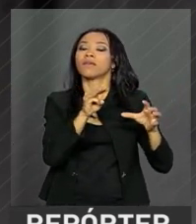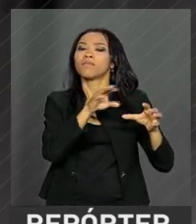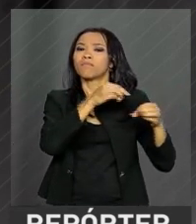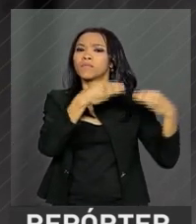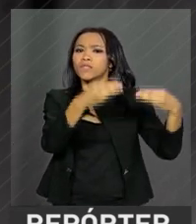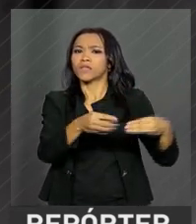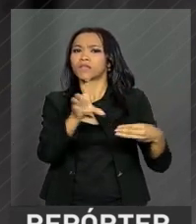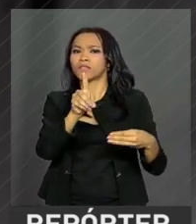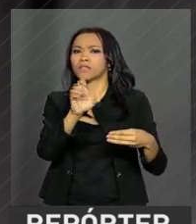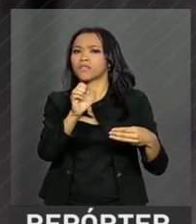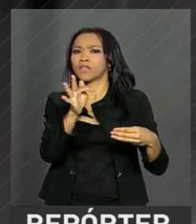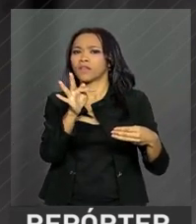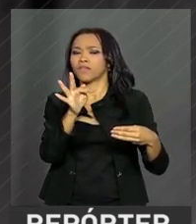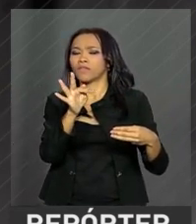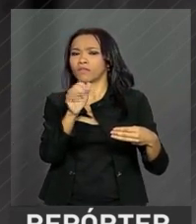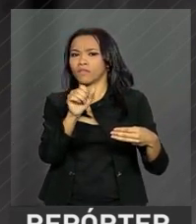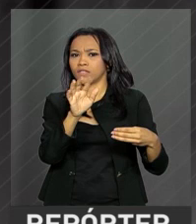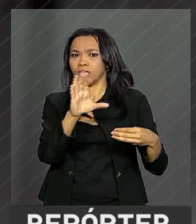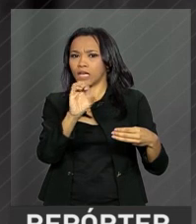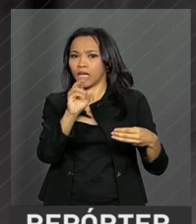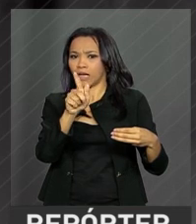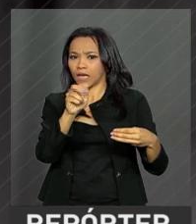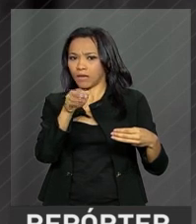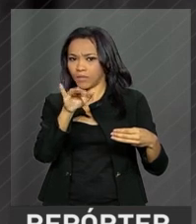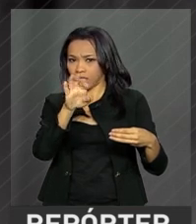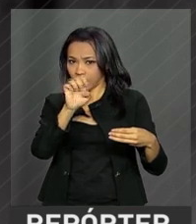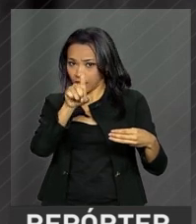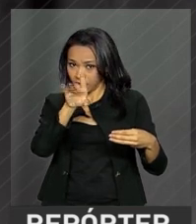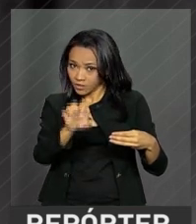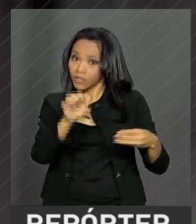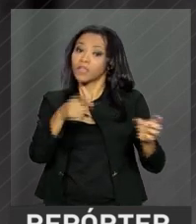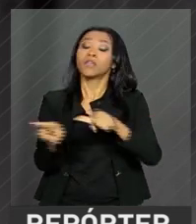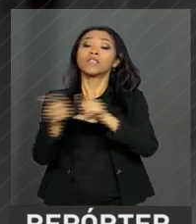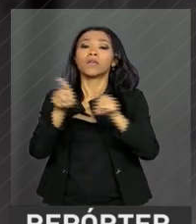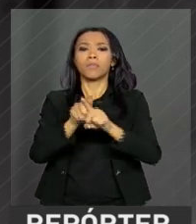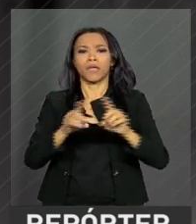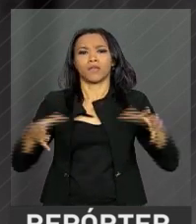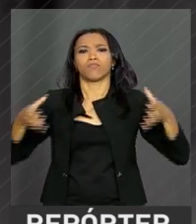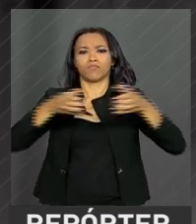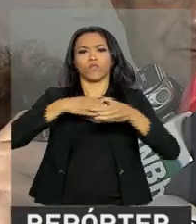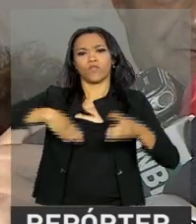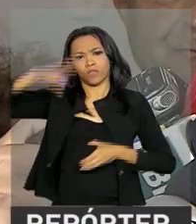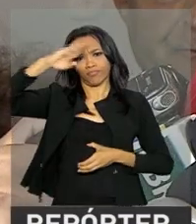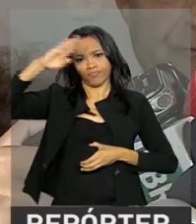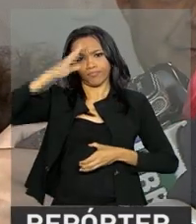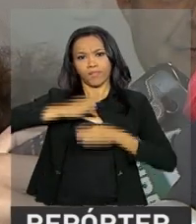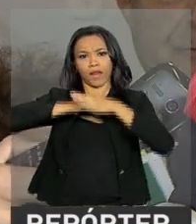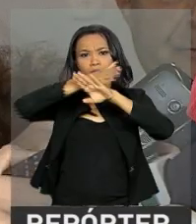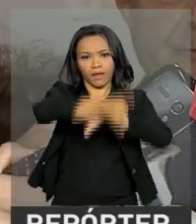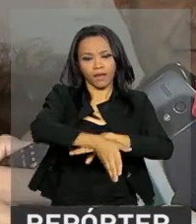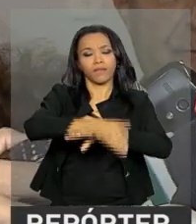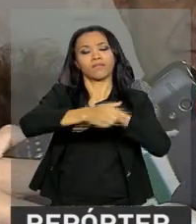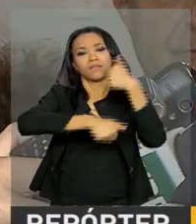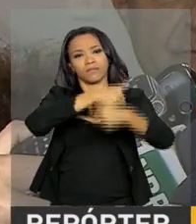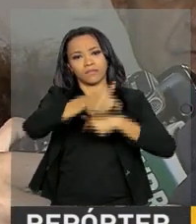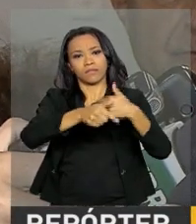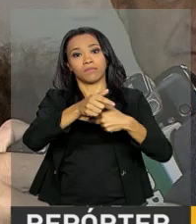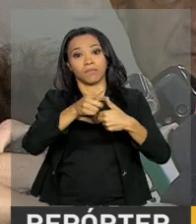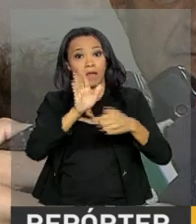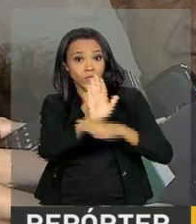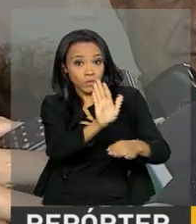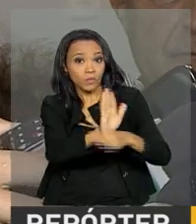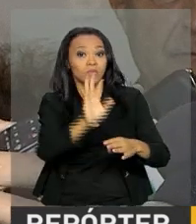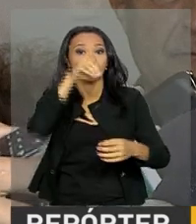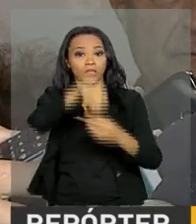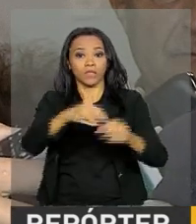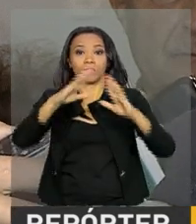Institucional. E a oferta das Forças Armadas para atuar em penitenciárias estaduais. Todos os presídios e penitenciárias que